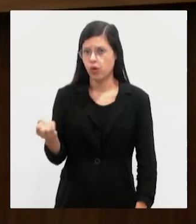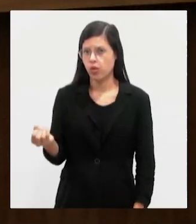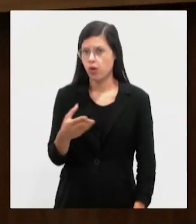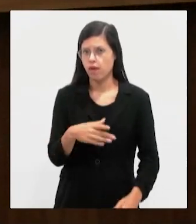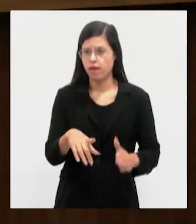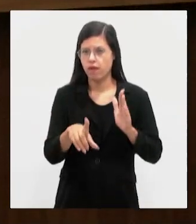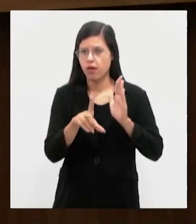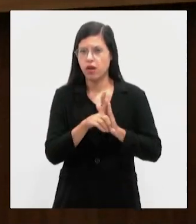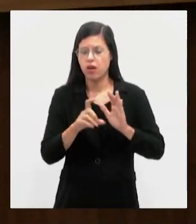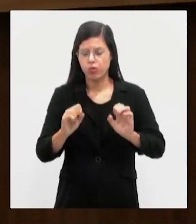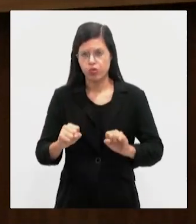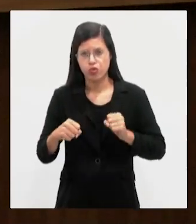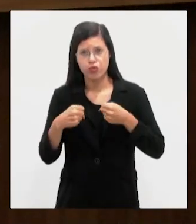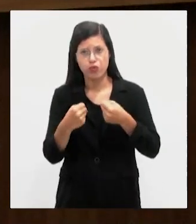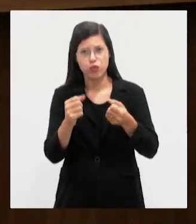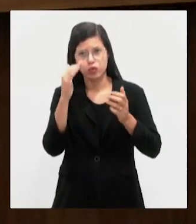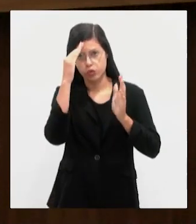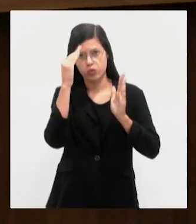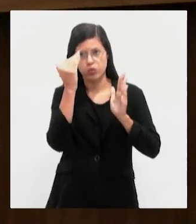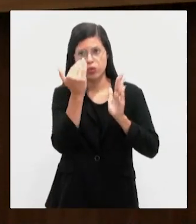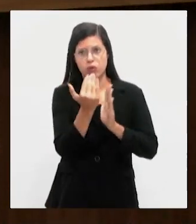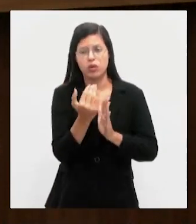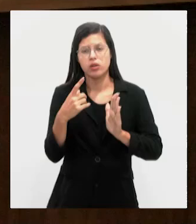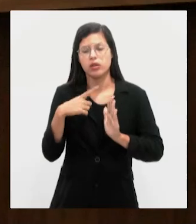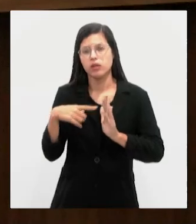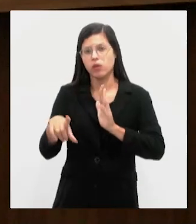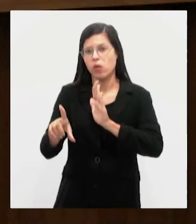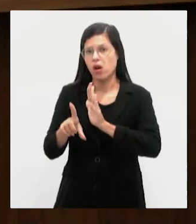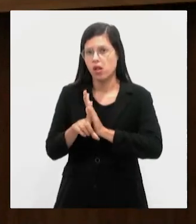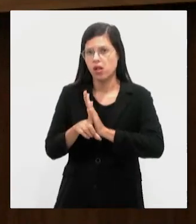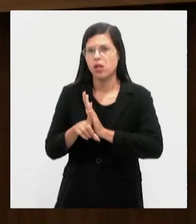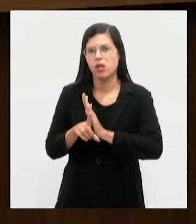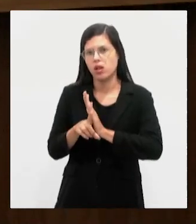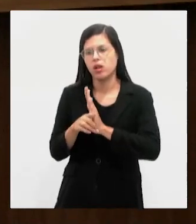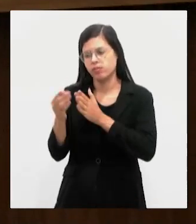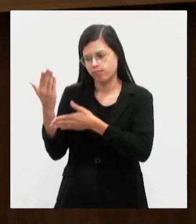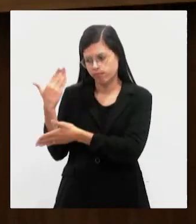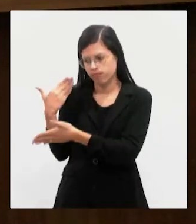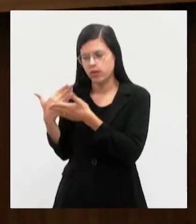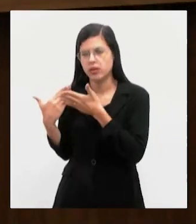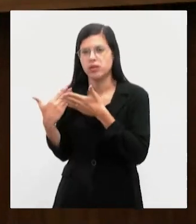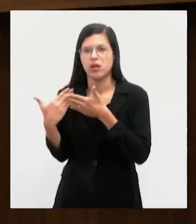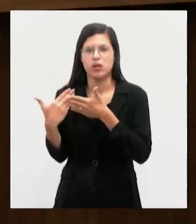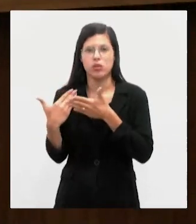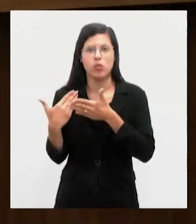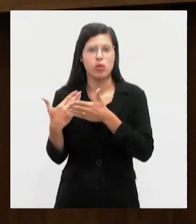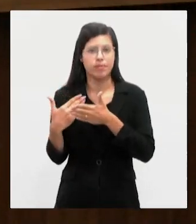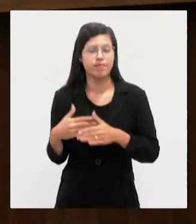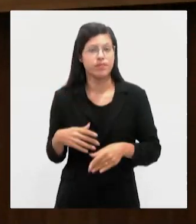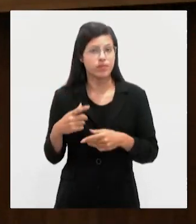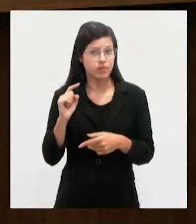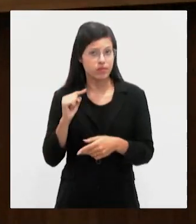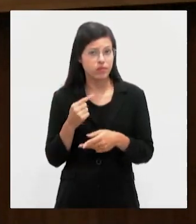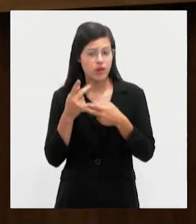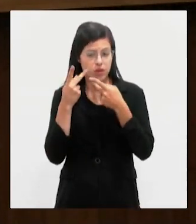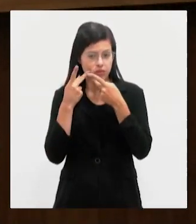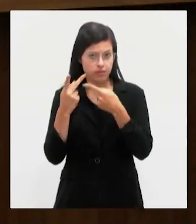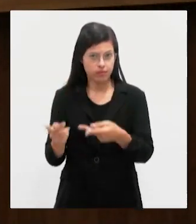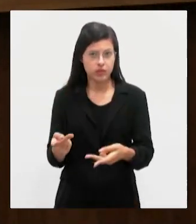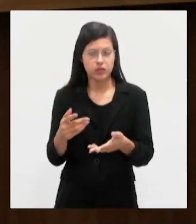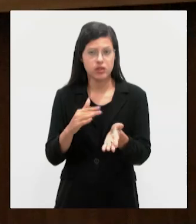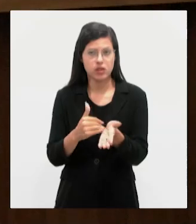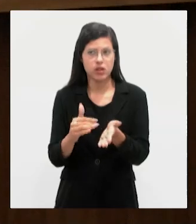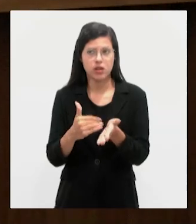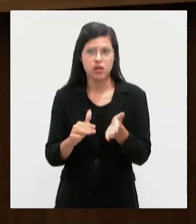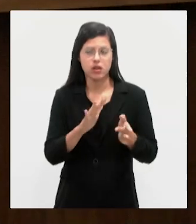esforço do cumpra-se que a gente teve com a lei original. Inclusive, quando a gente esteve na Secretaria Estadual do Ambiente, nós colocamos